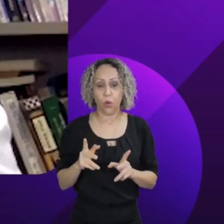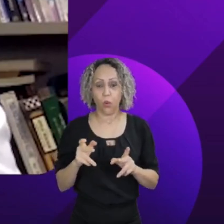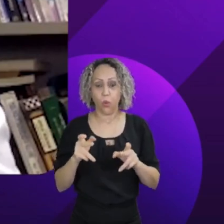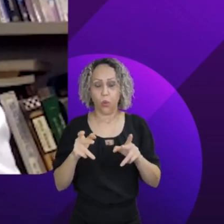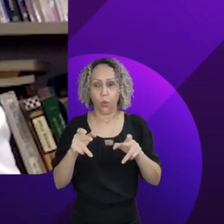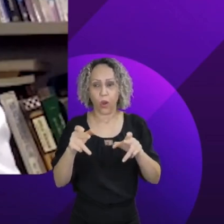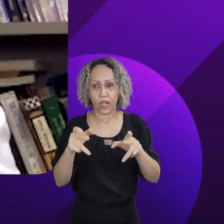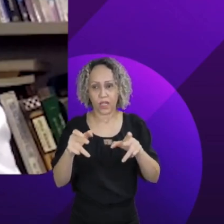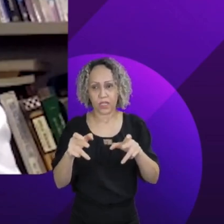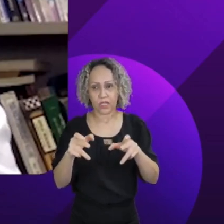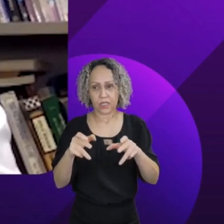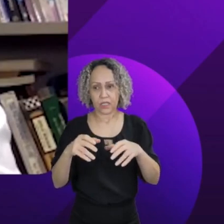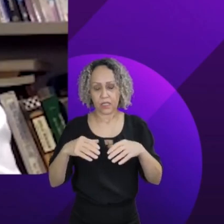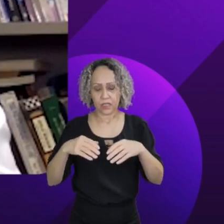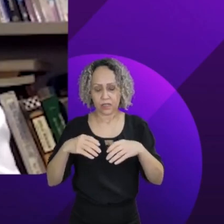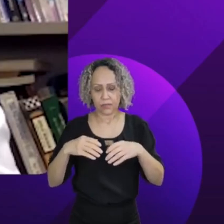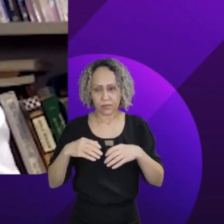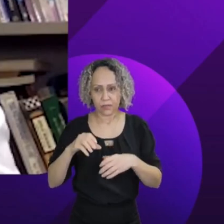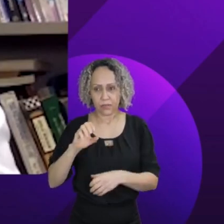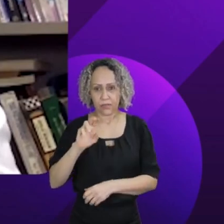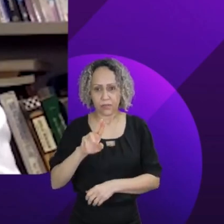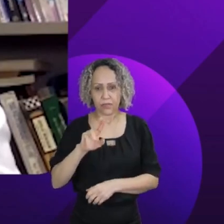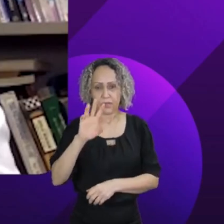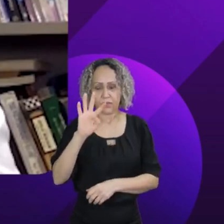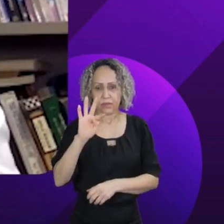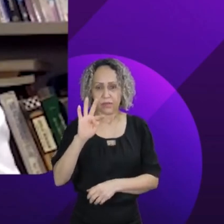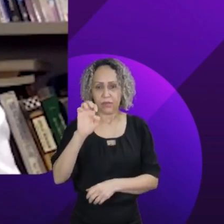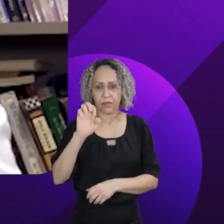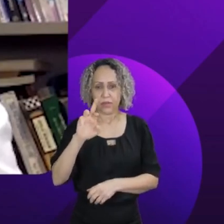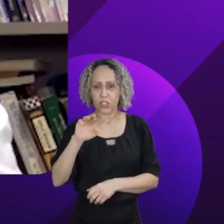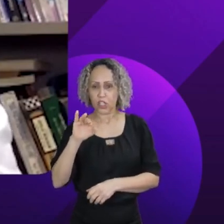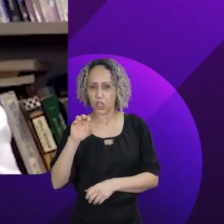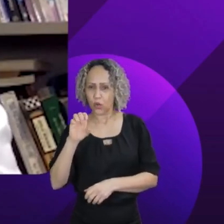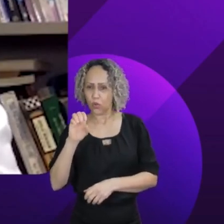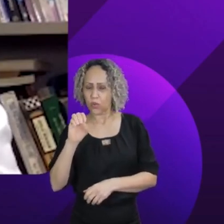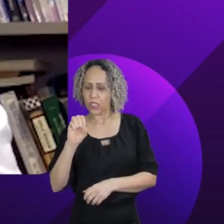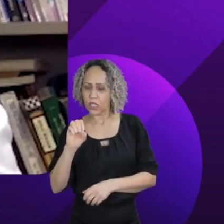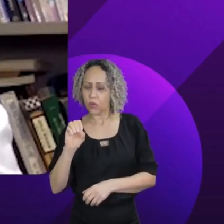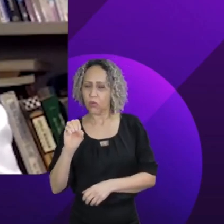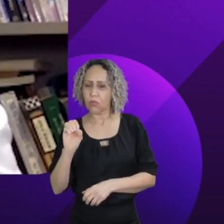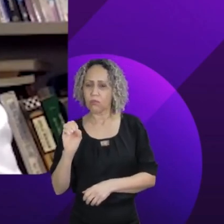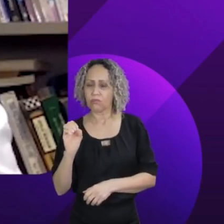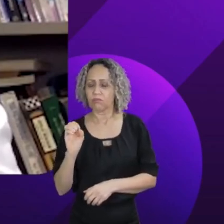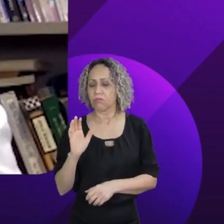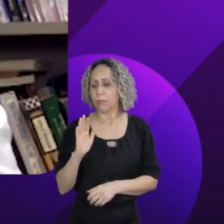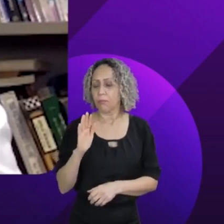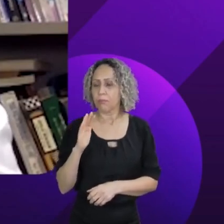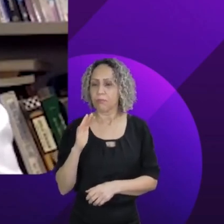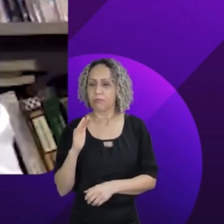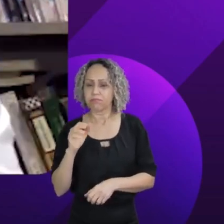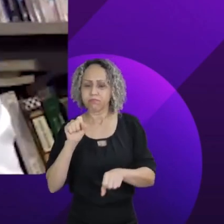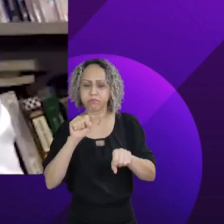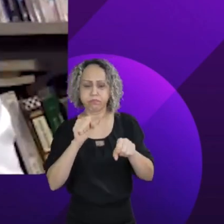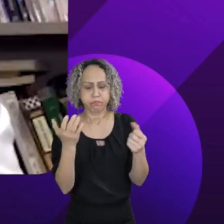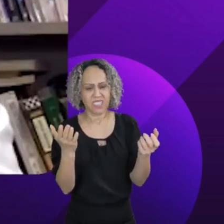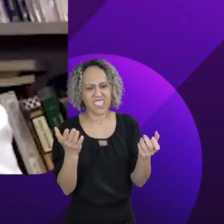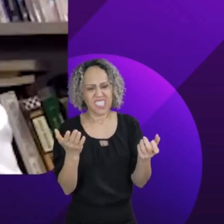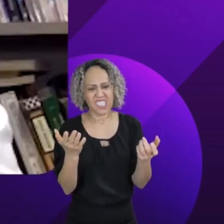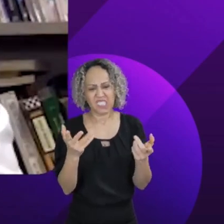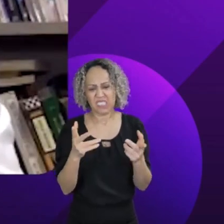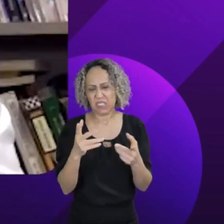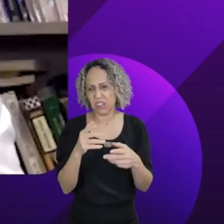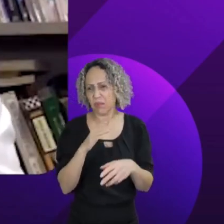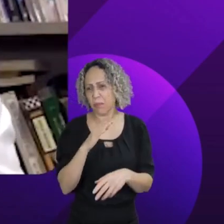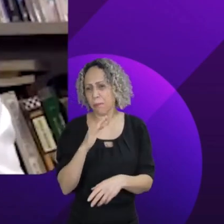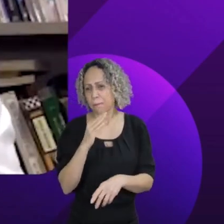câncer de mama, eles matam precocemente as mulheres porque não se pede esses exames,